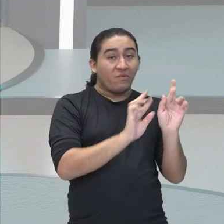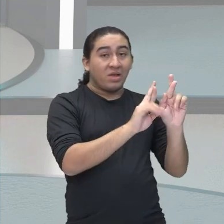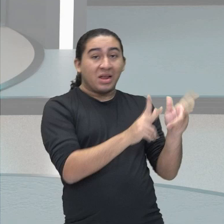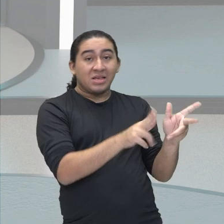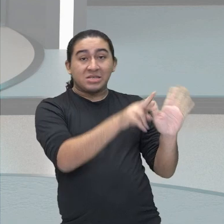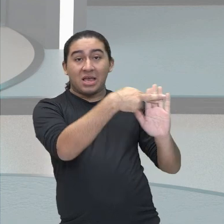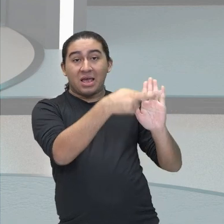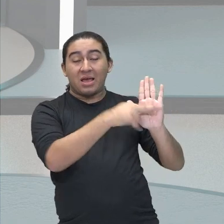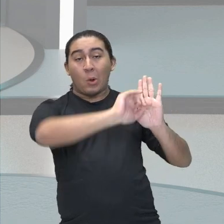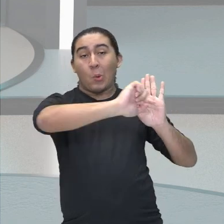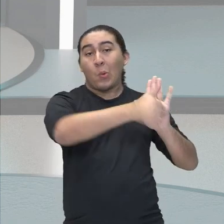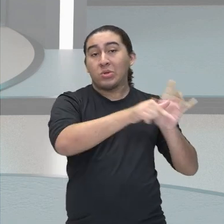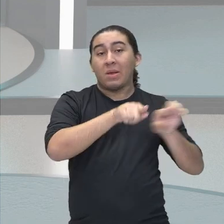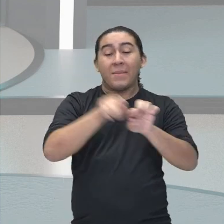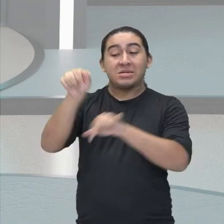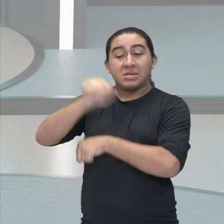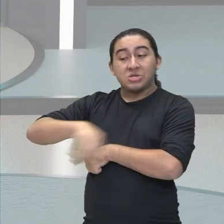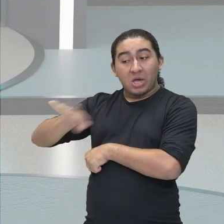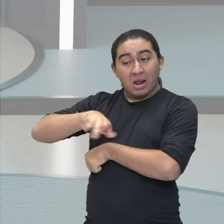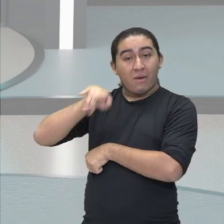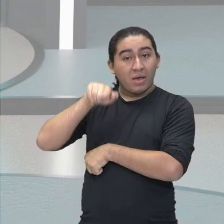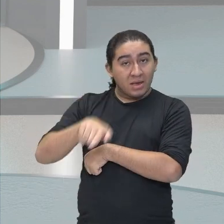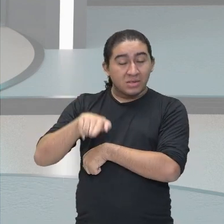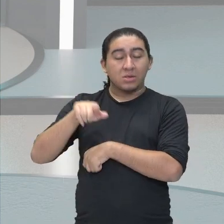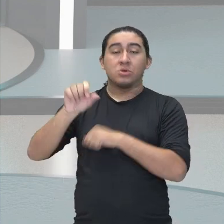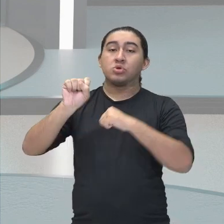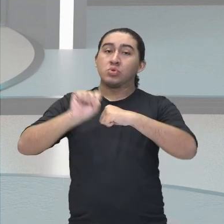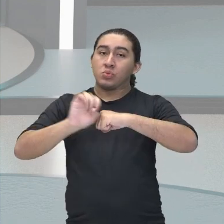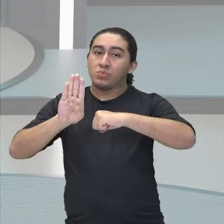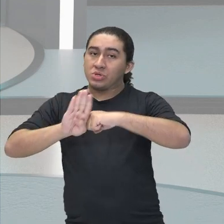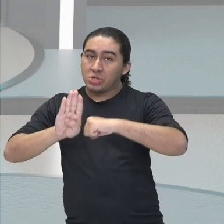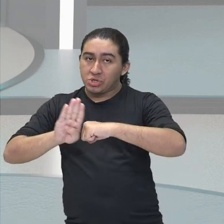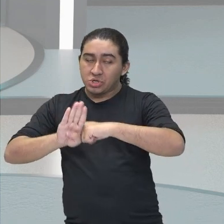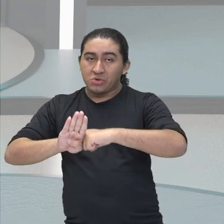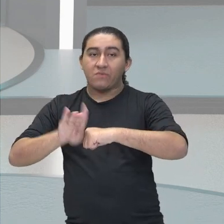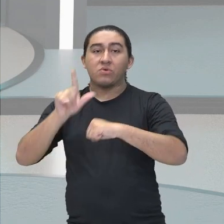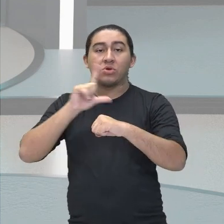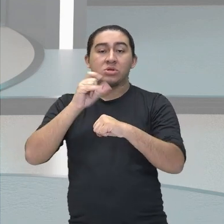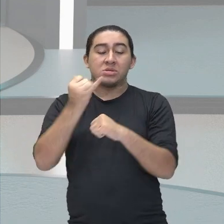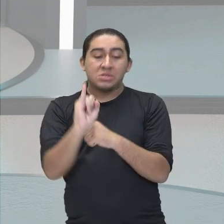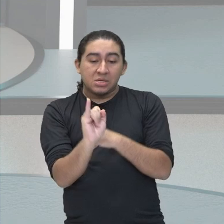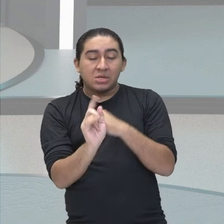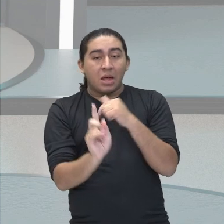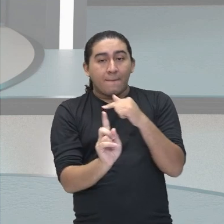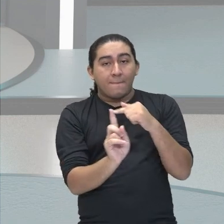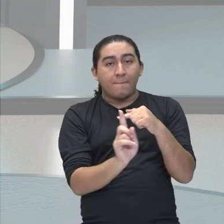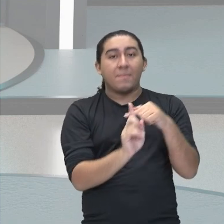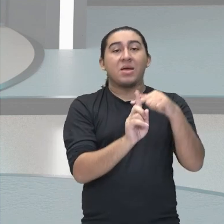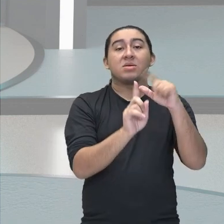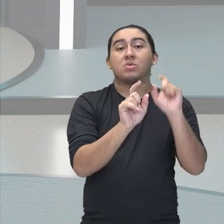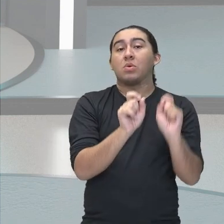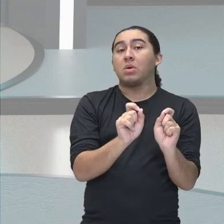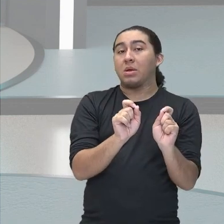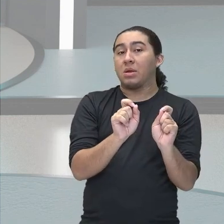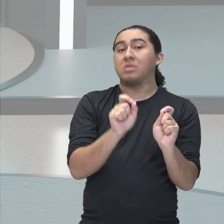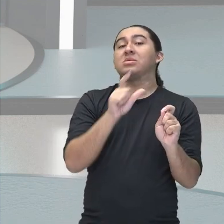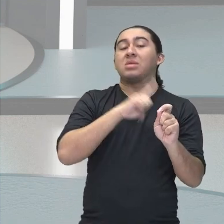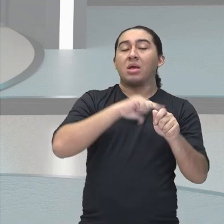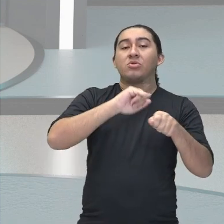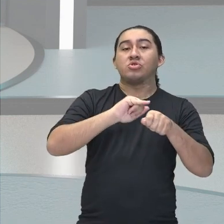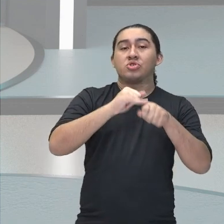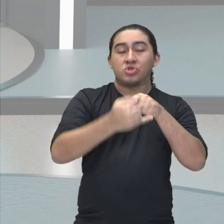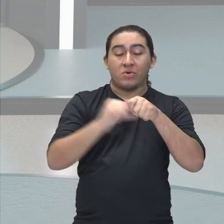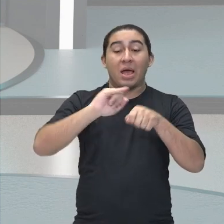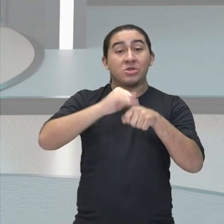a regra geral é esta, tá? Substantivo acompanha sempre o adjetivo,